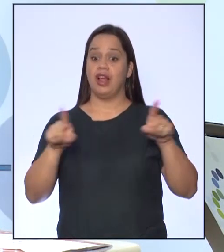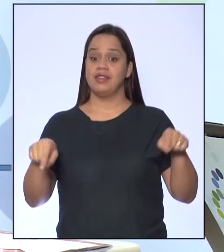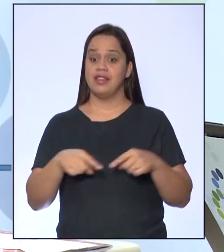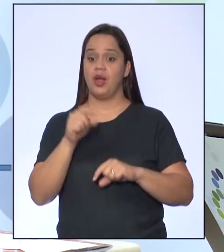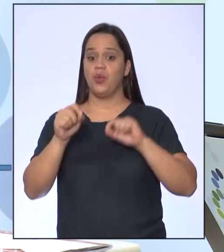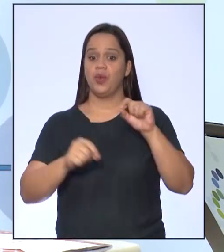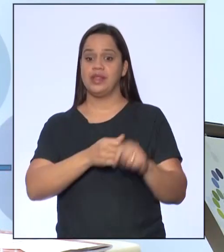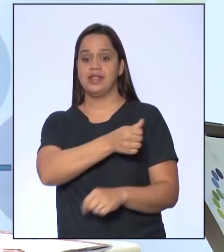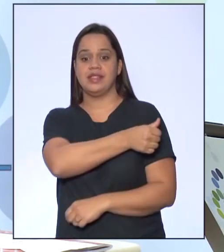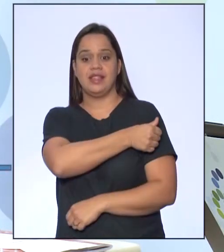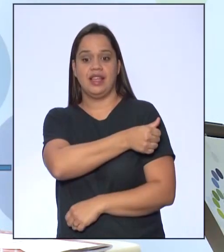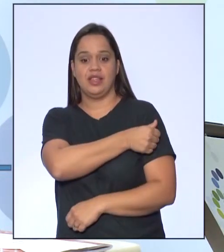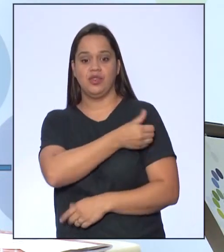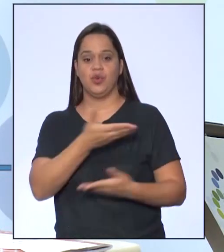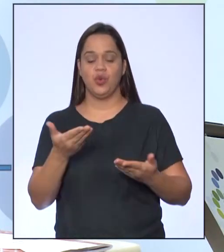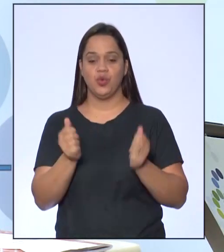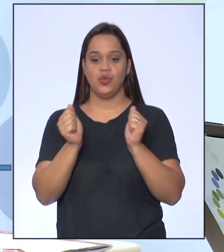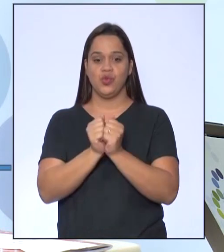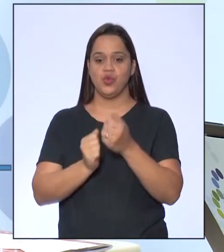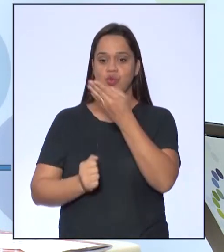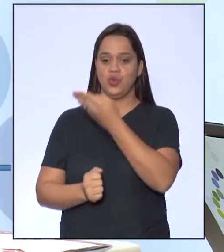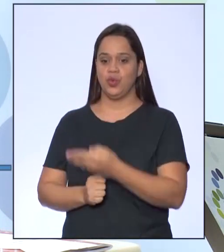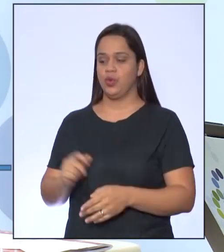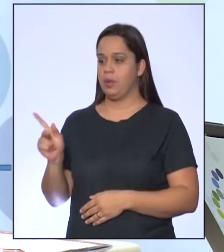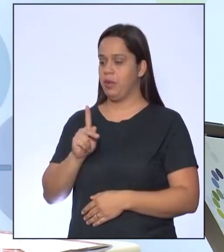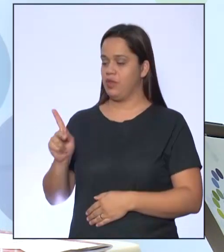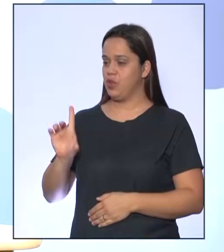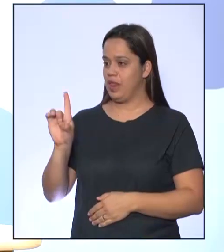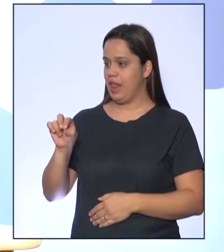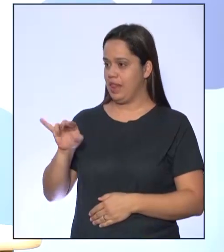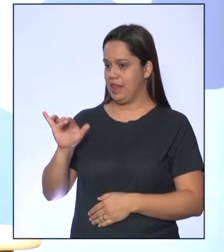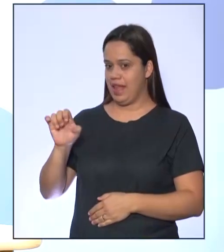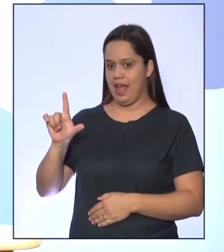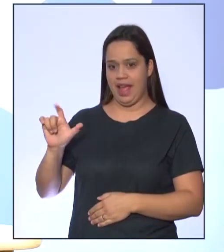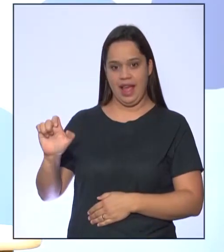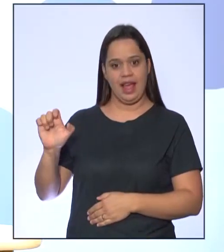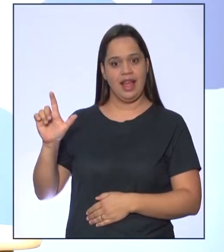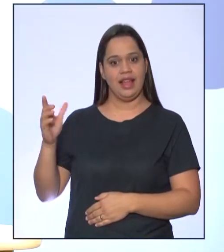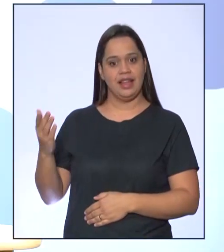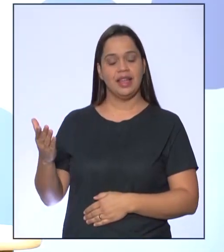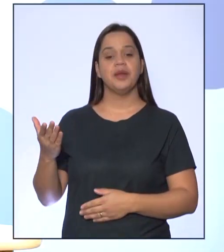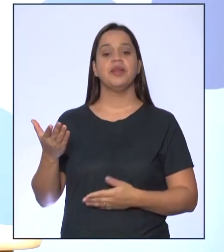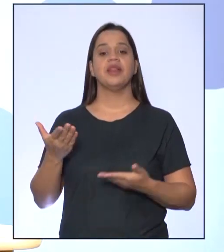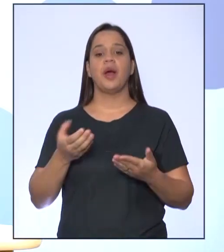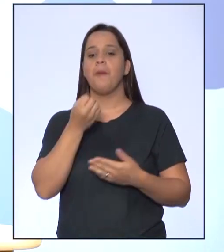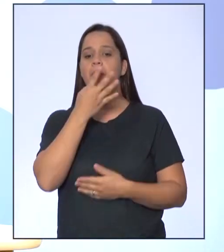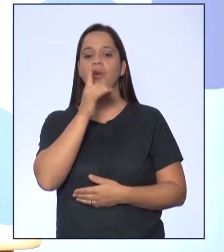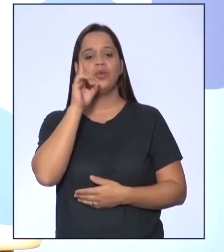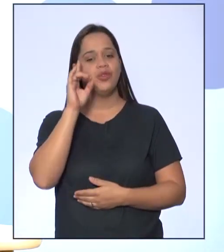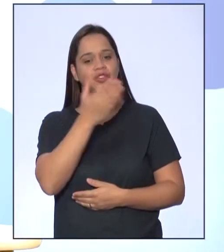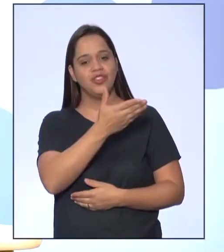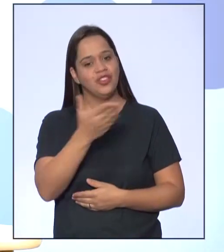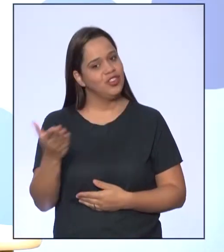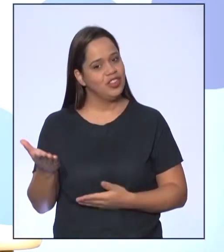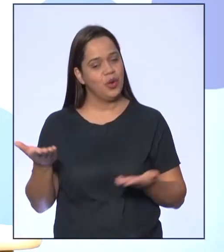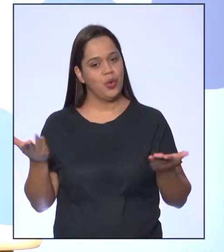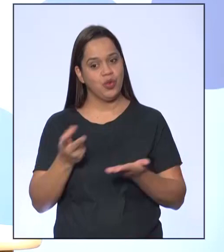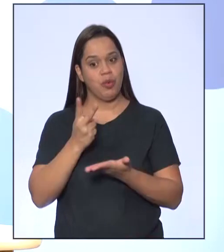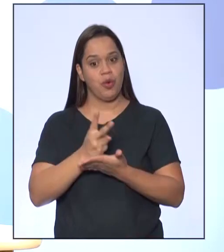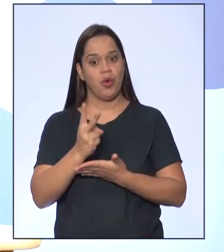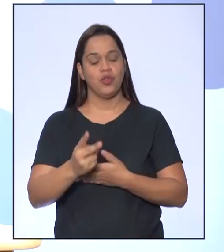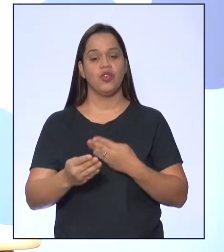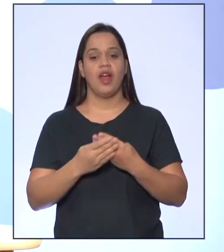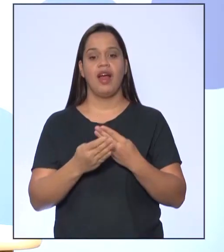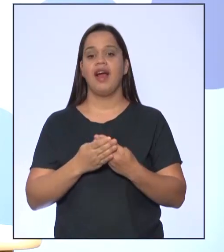ano. Eu estou com a professora Daniele. Bom dia, pessoal, tudo bem? A gente vai dar continuidade